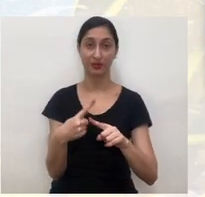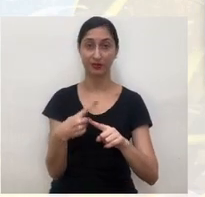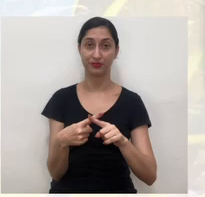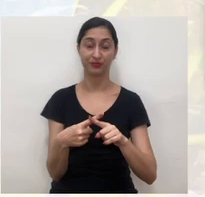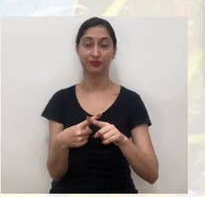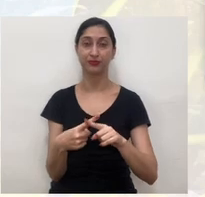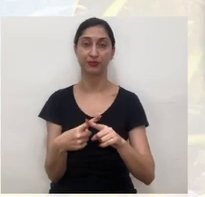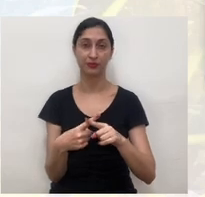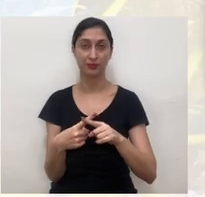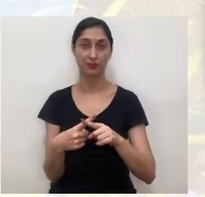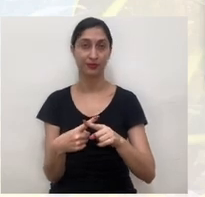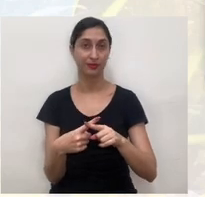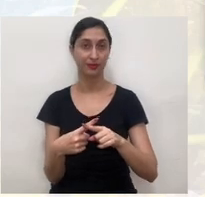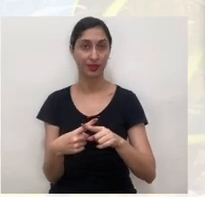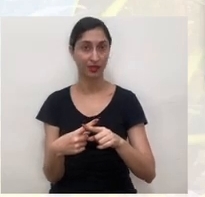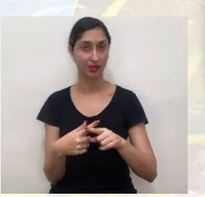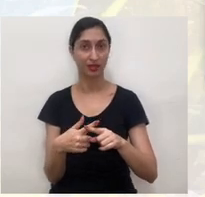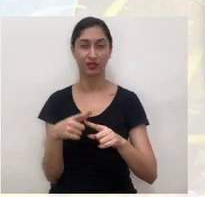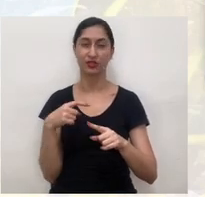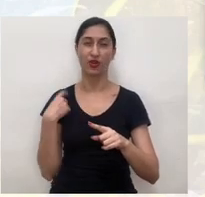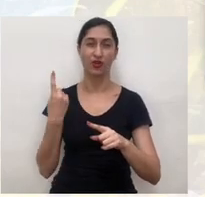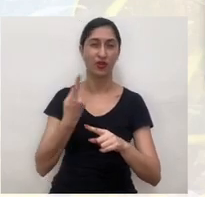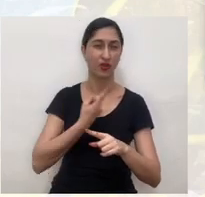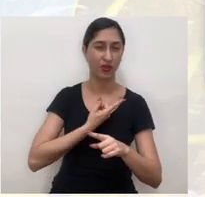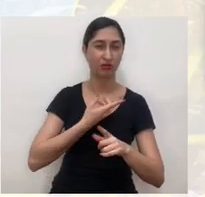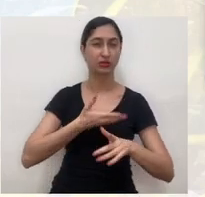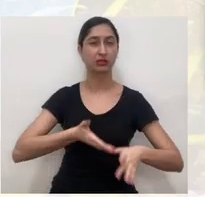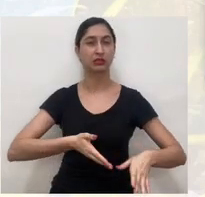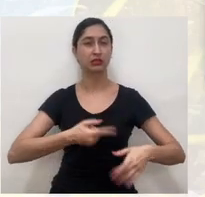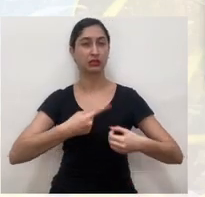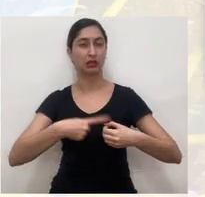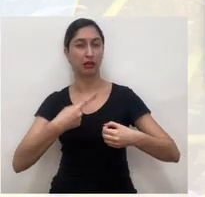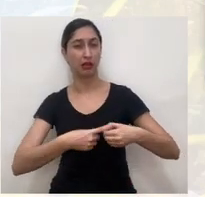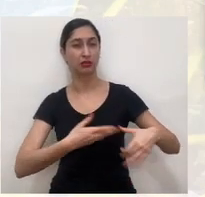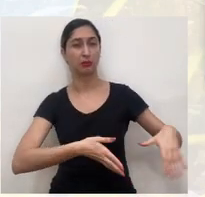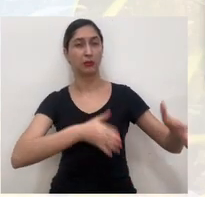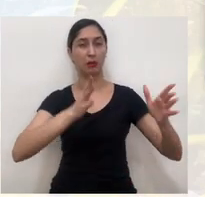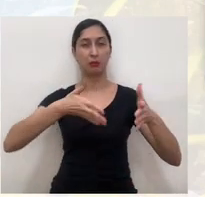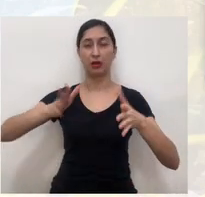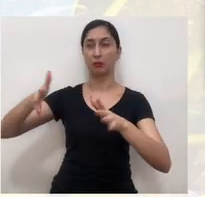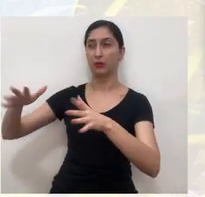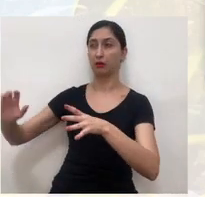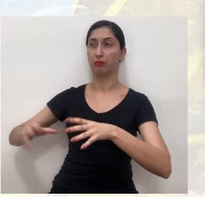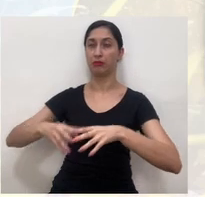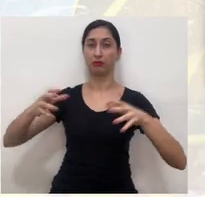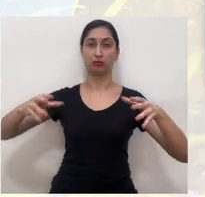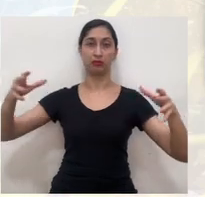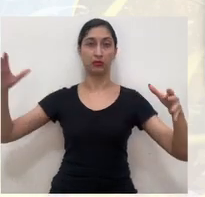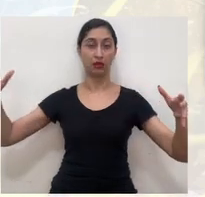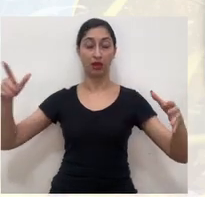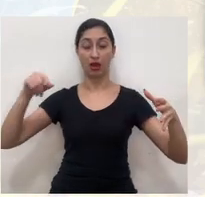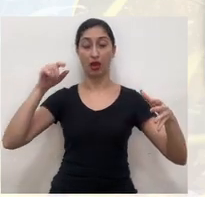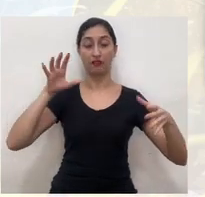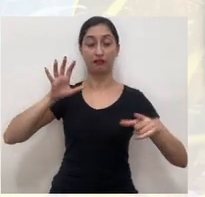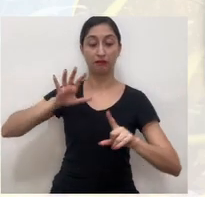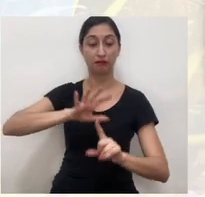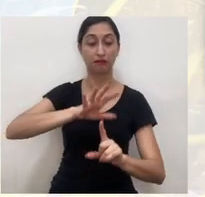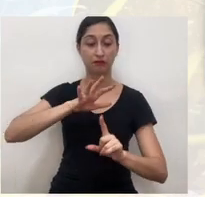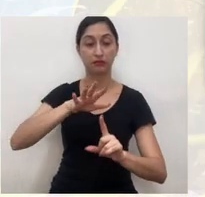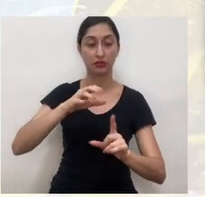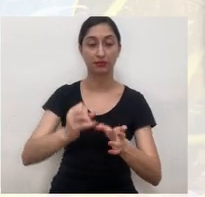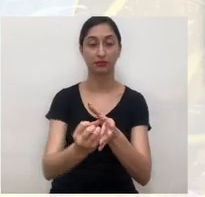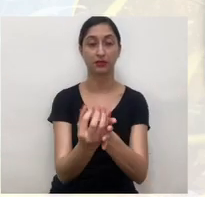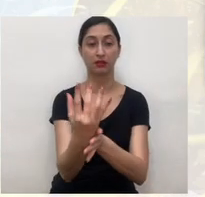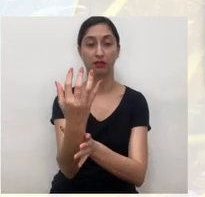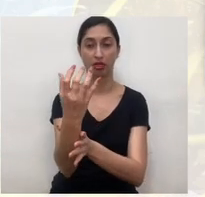do desenvolvimento urbano, do crescimento urbano desenfreado. Então, eles vão pressionando essas plantas e